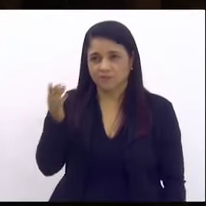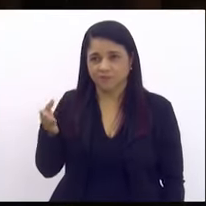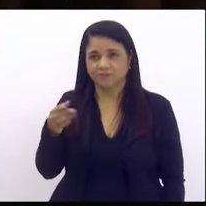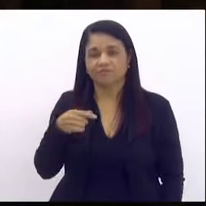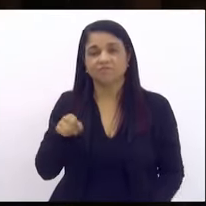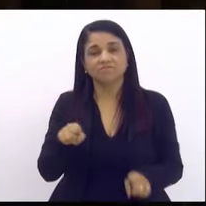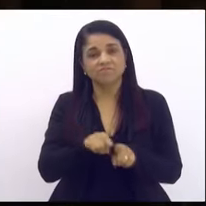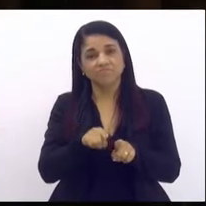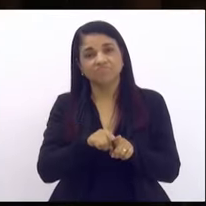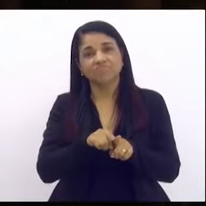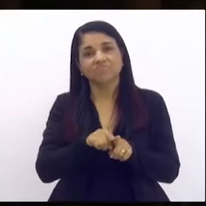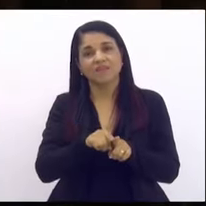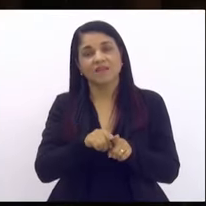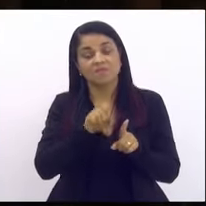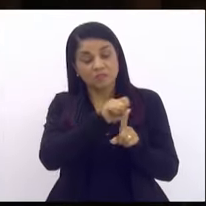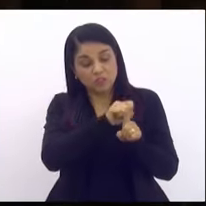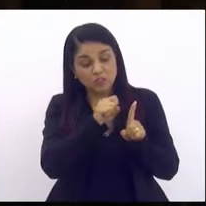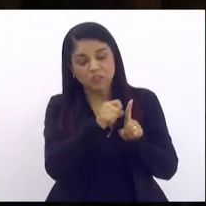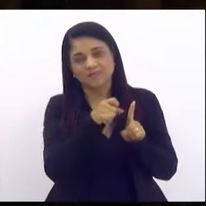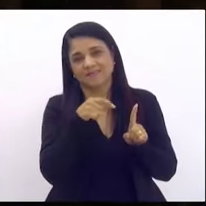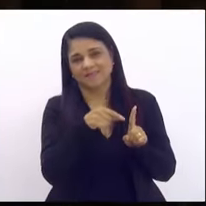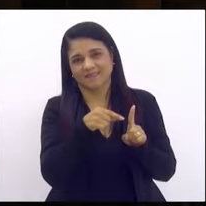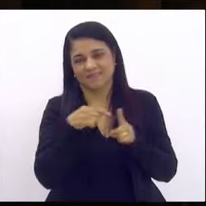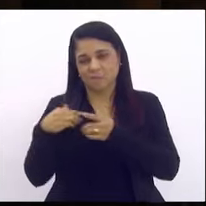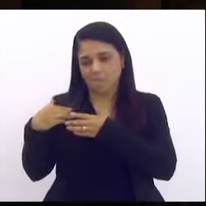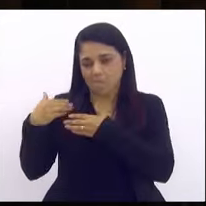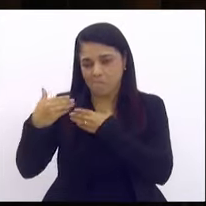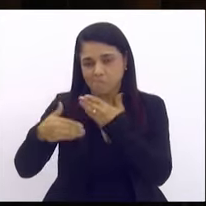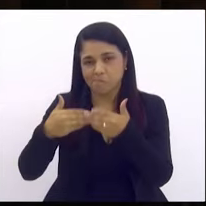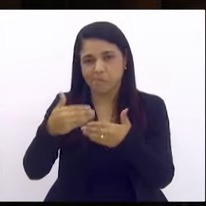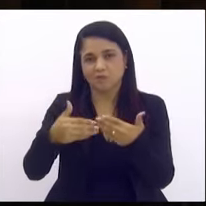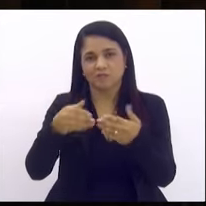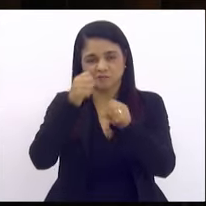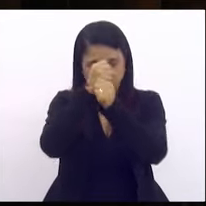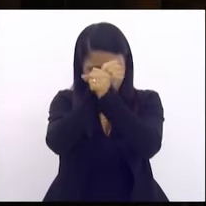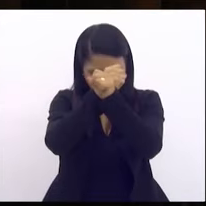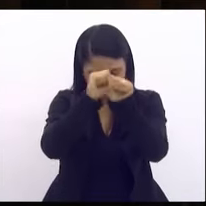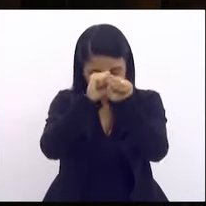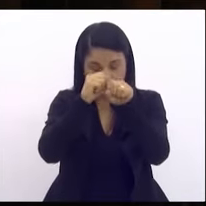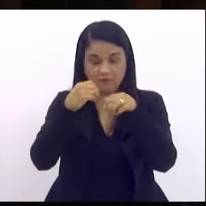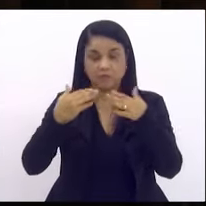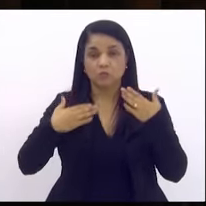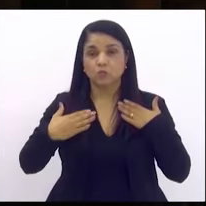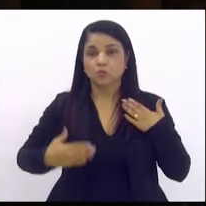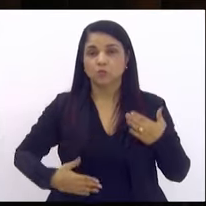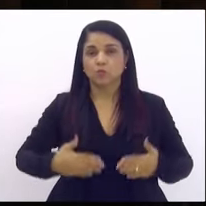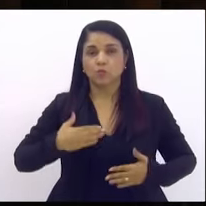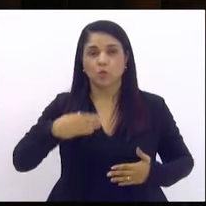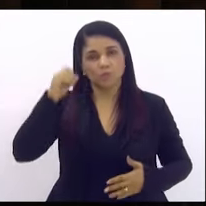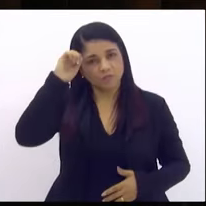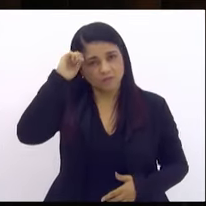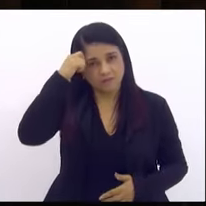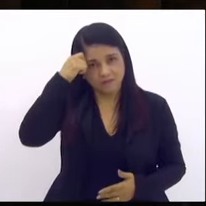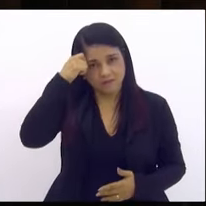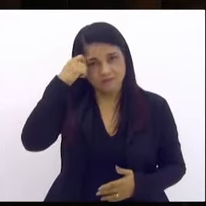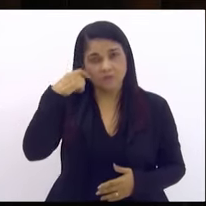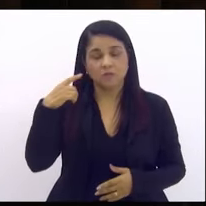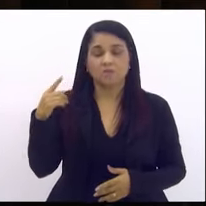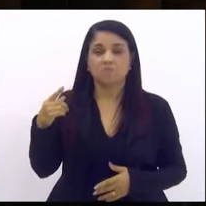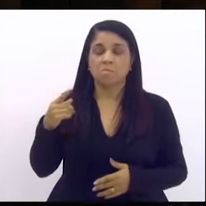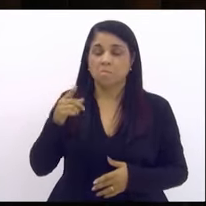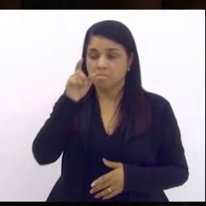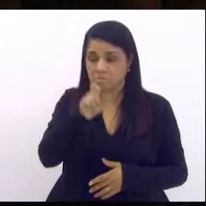Reflexo da nossa sociedade que passou por um processo de escravização dos corpos negros com as pessoas vindas de